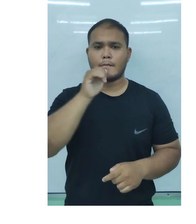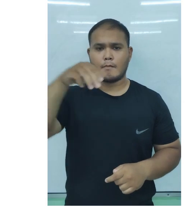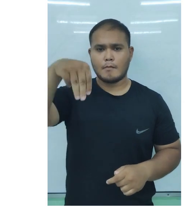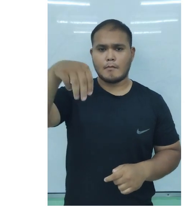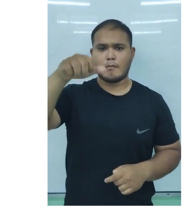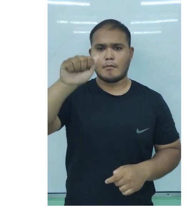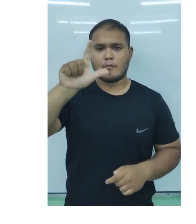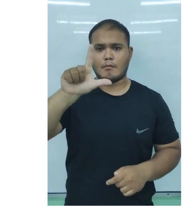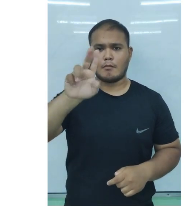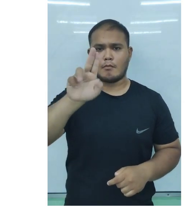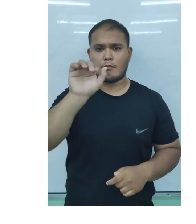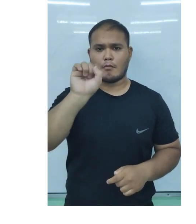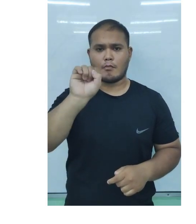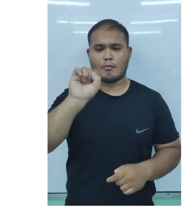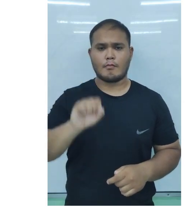peius.